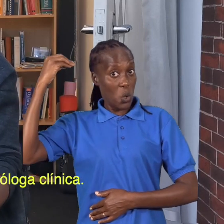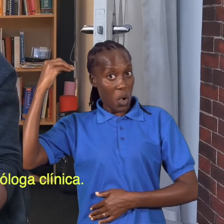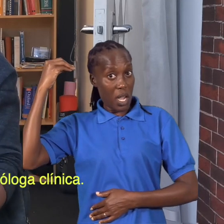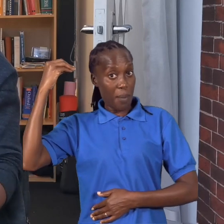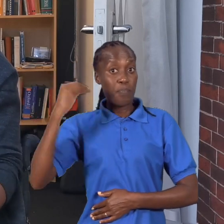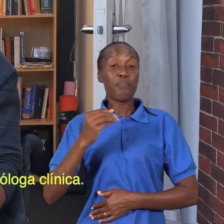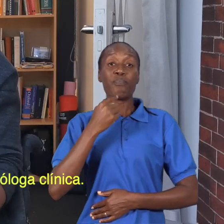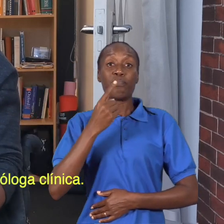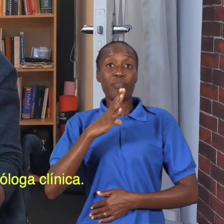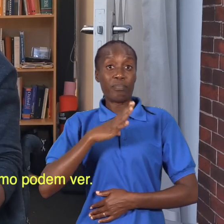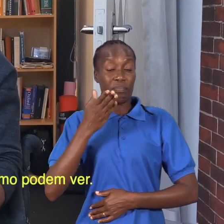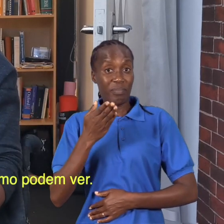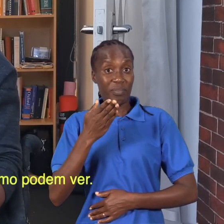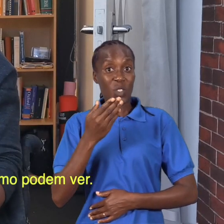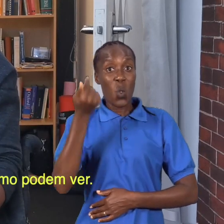psicóloga clínica.